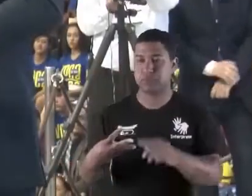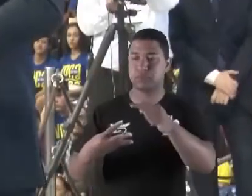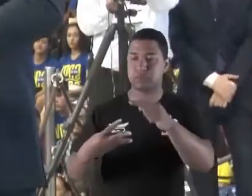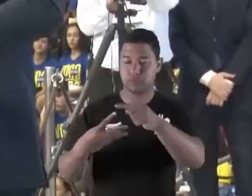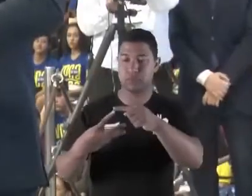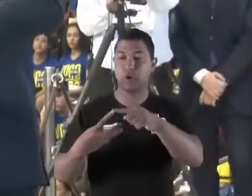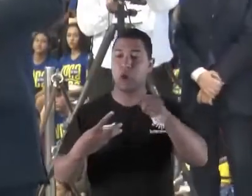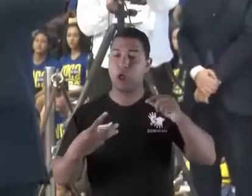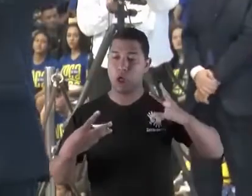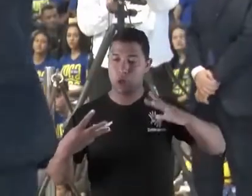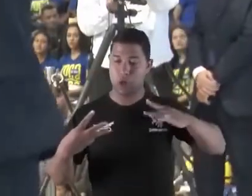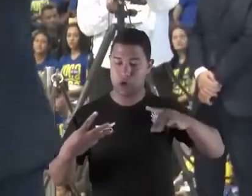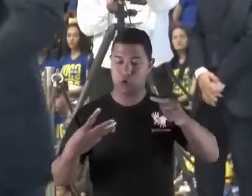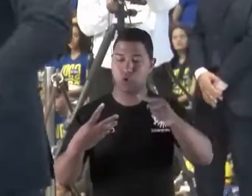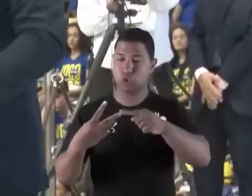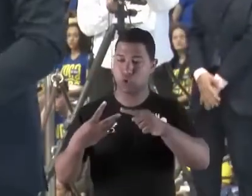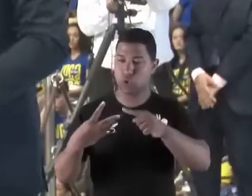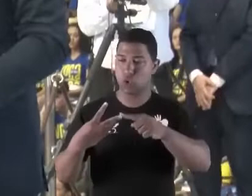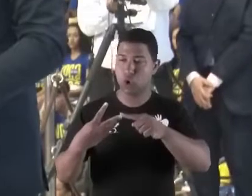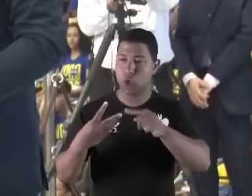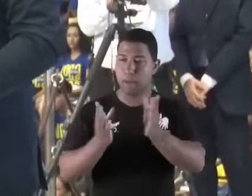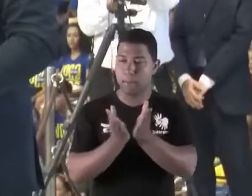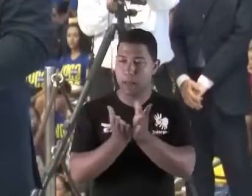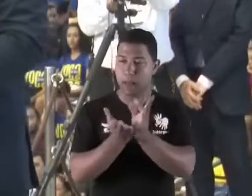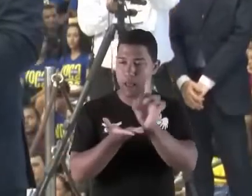rodas e trono.